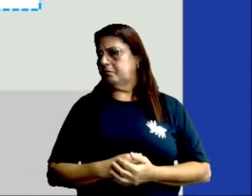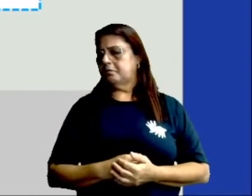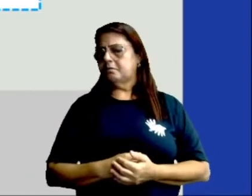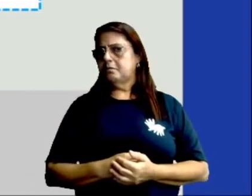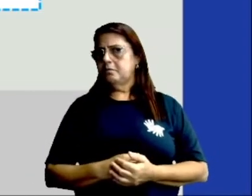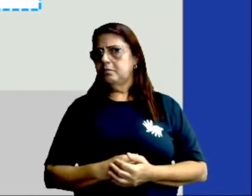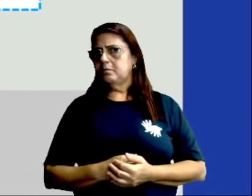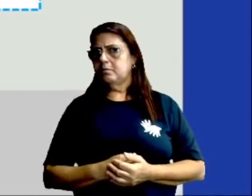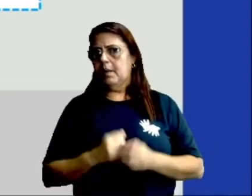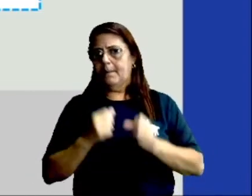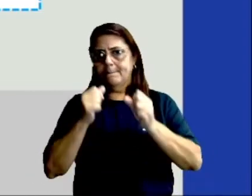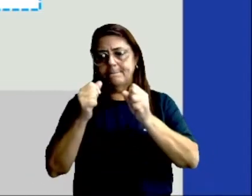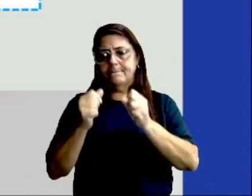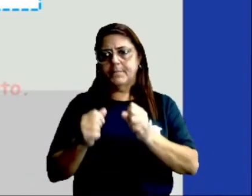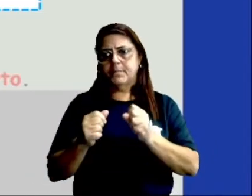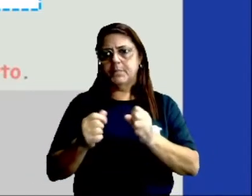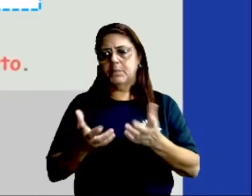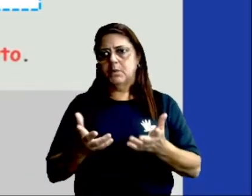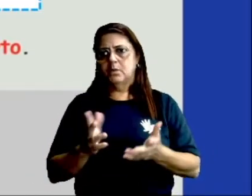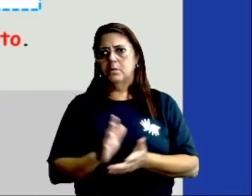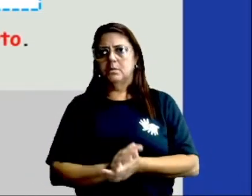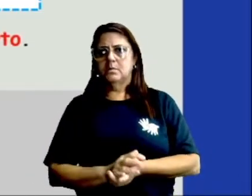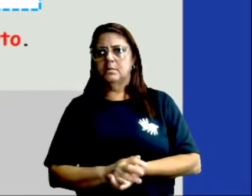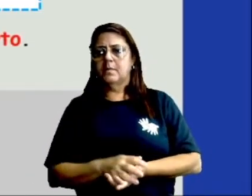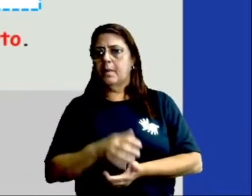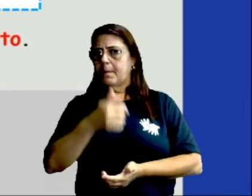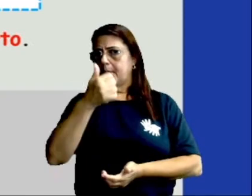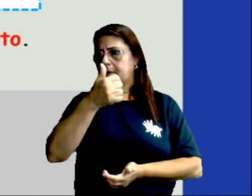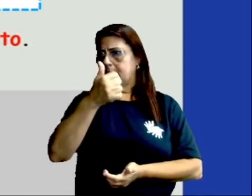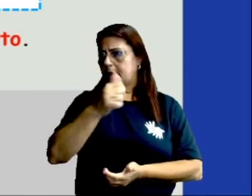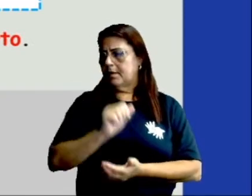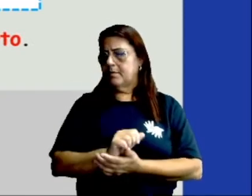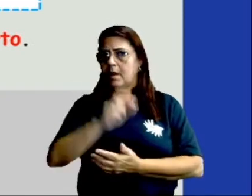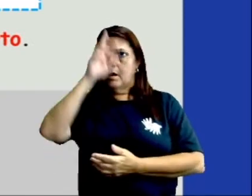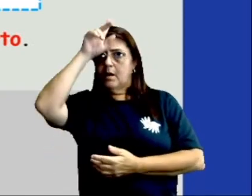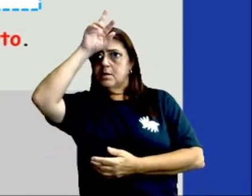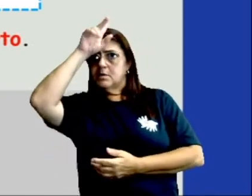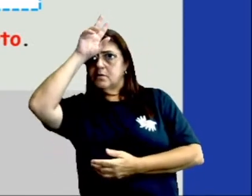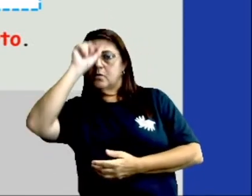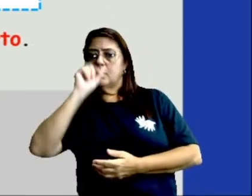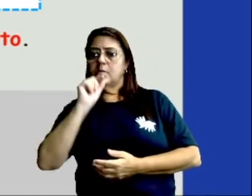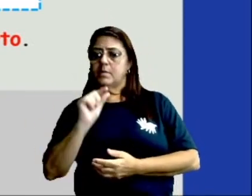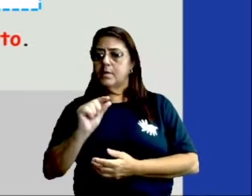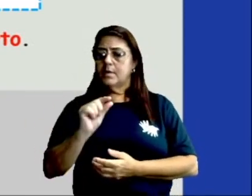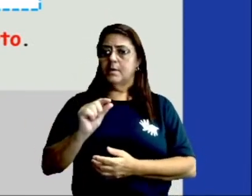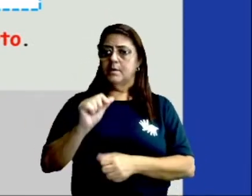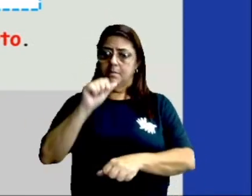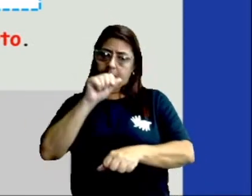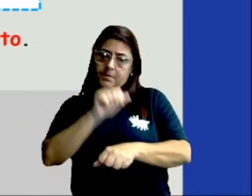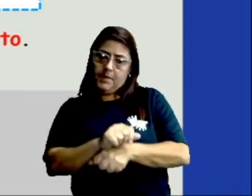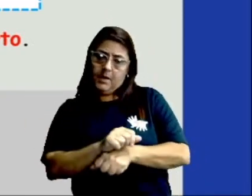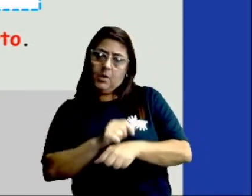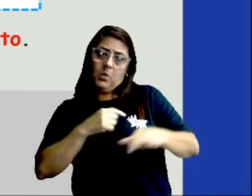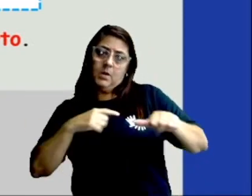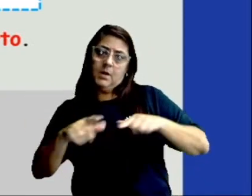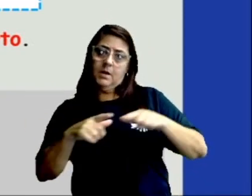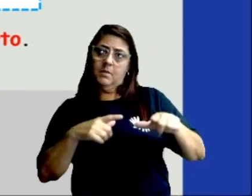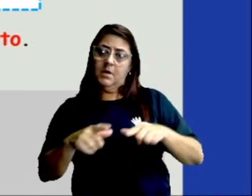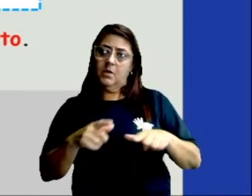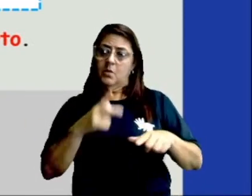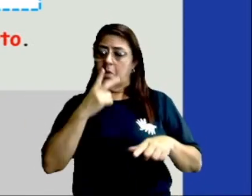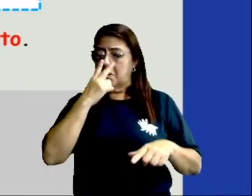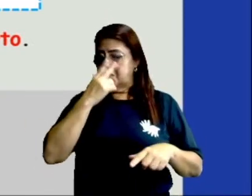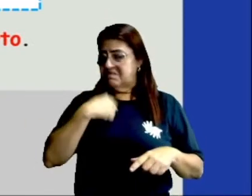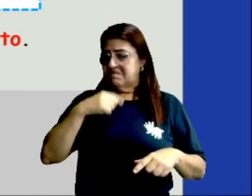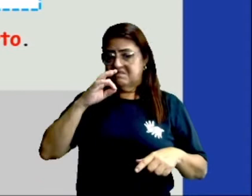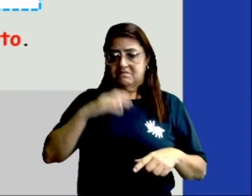Bom, pode ser uma opção aqui, ó. As formigas pararam de trabalhar mesmo não considerando isso certo.